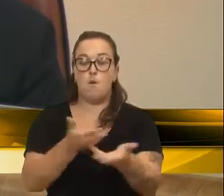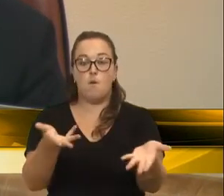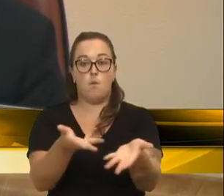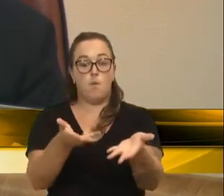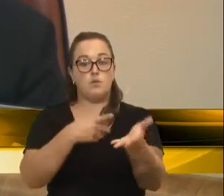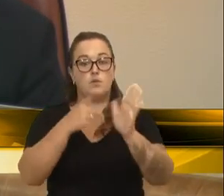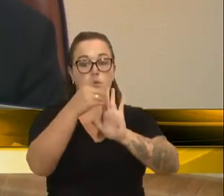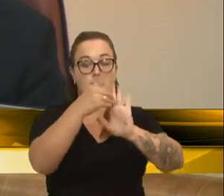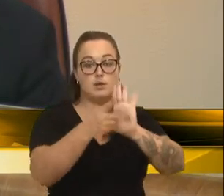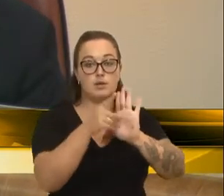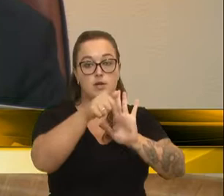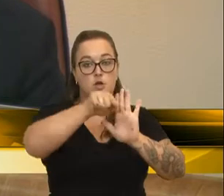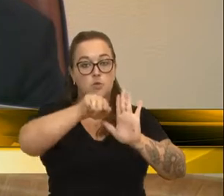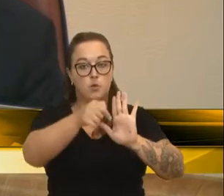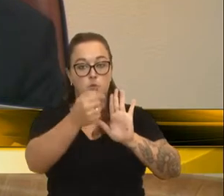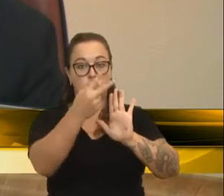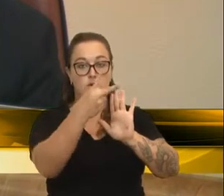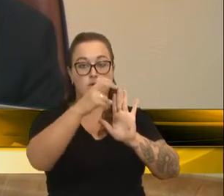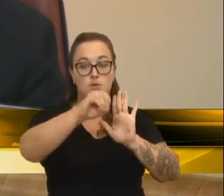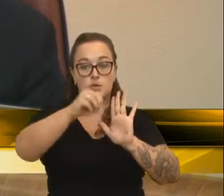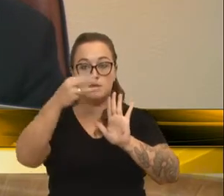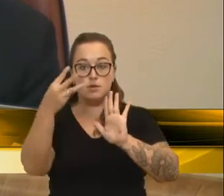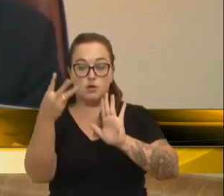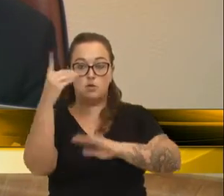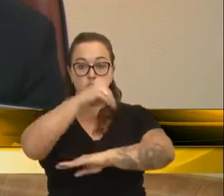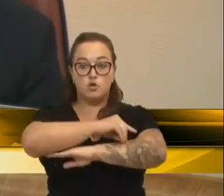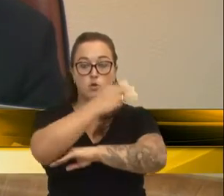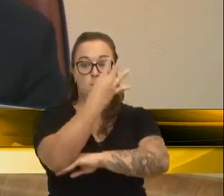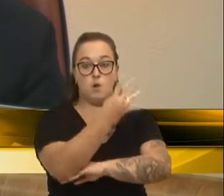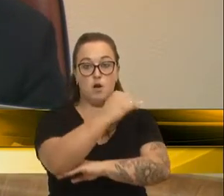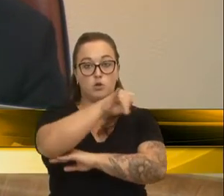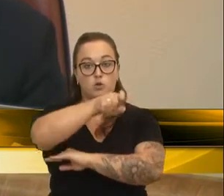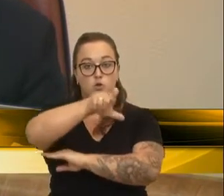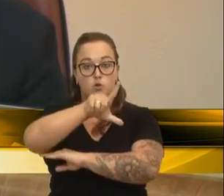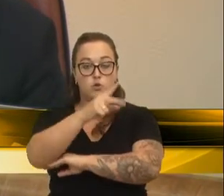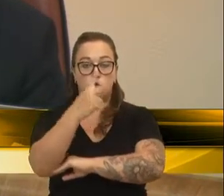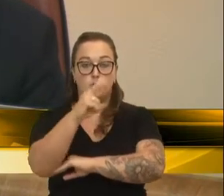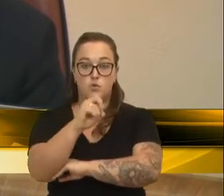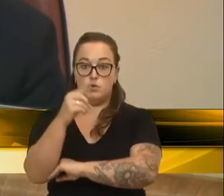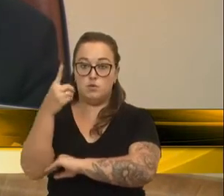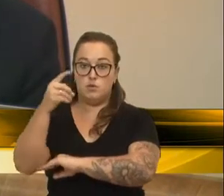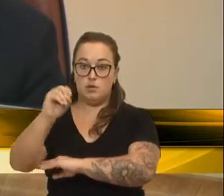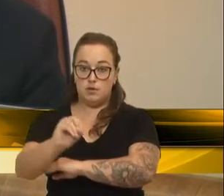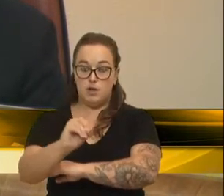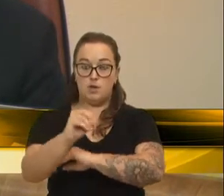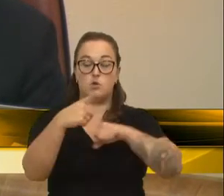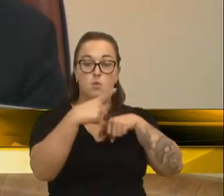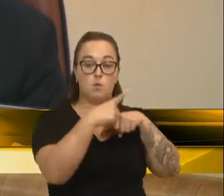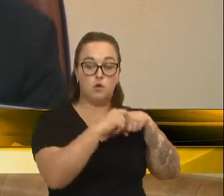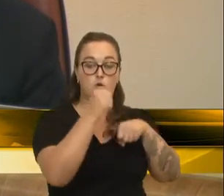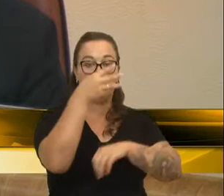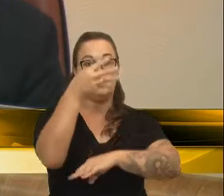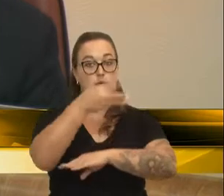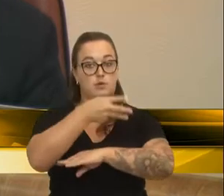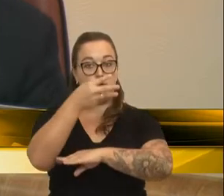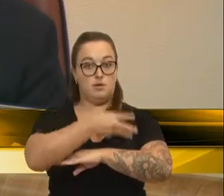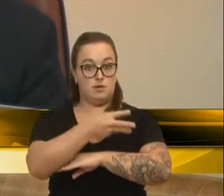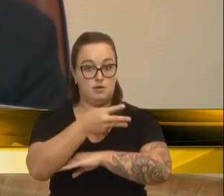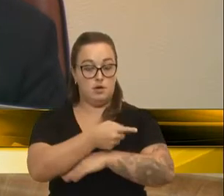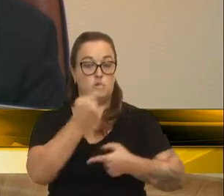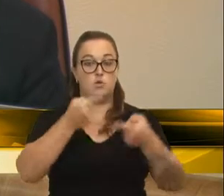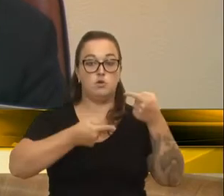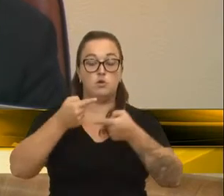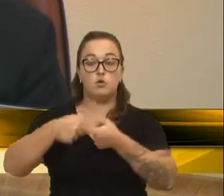Decreto 7.203, de 4 de junho de 2010, cujo artigo 3º